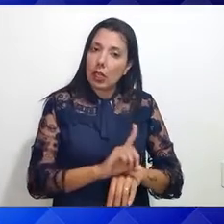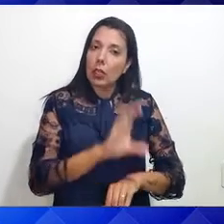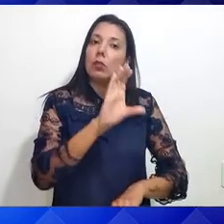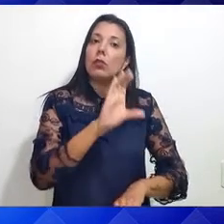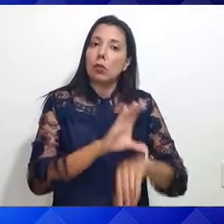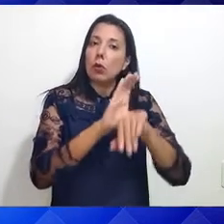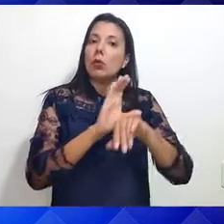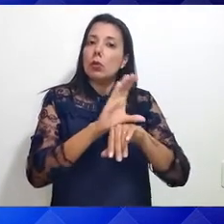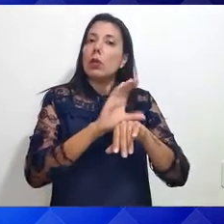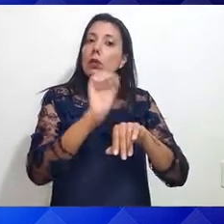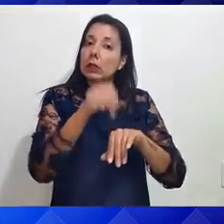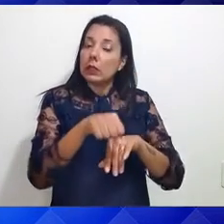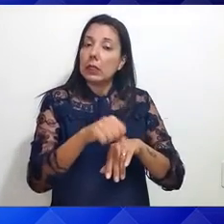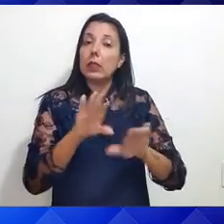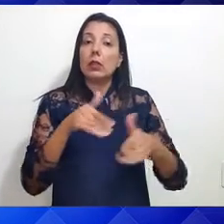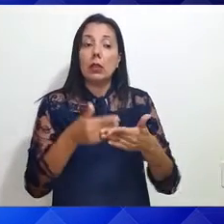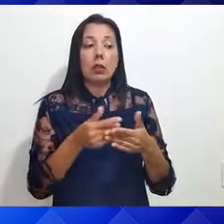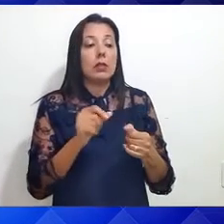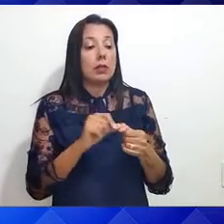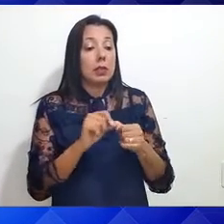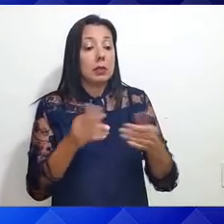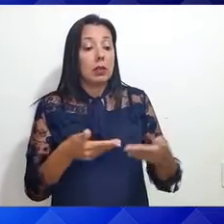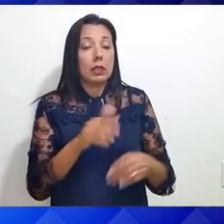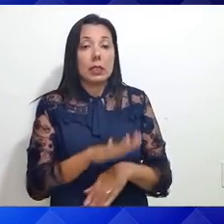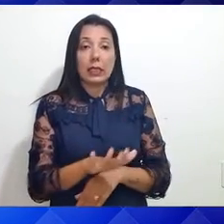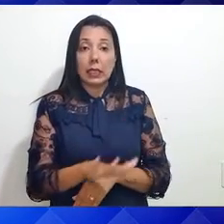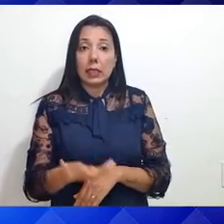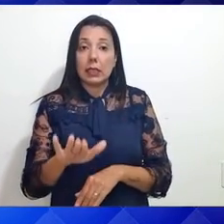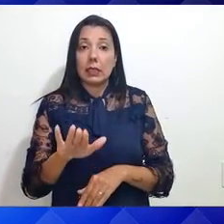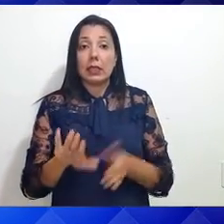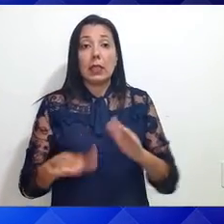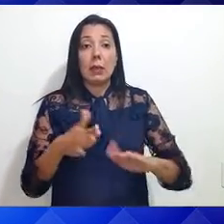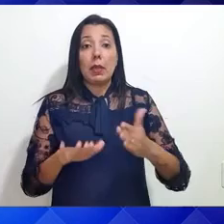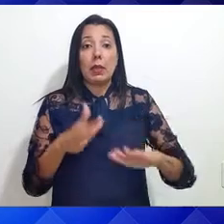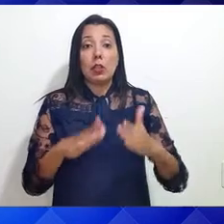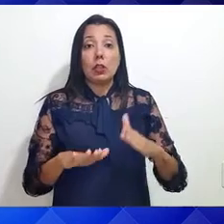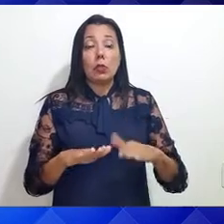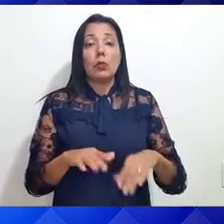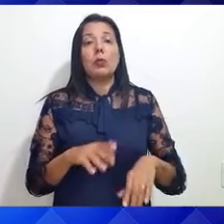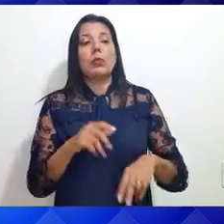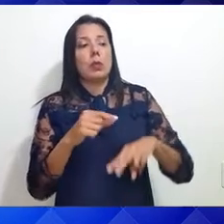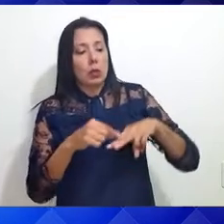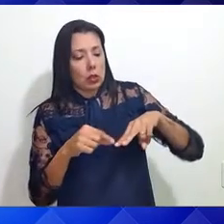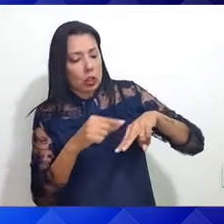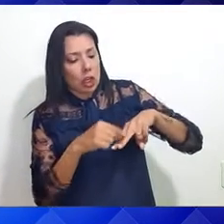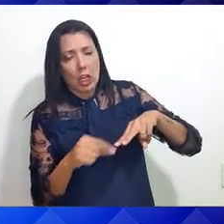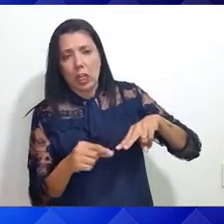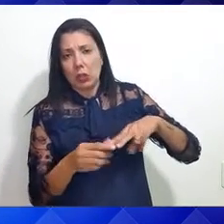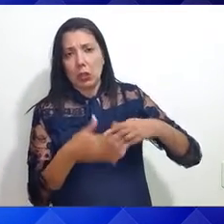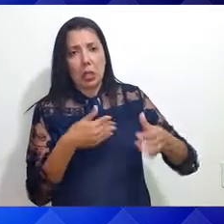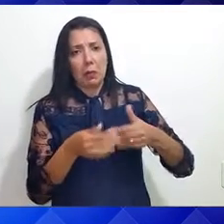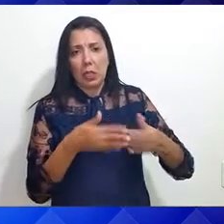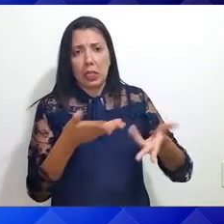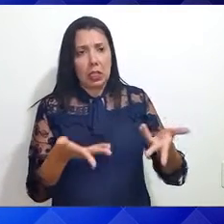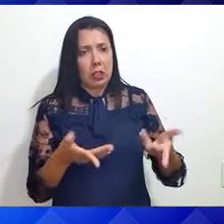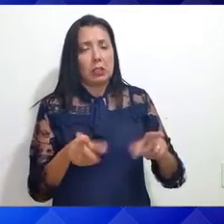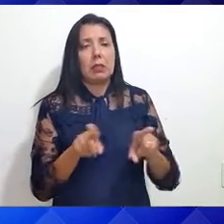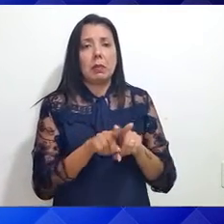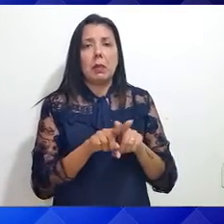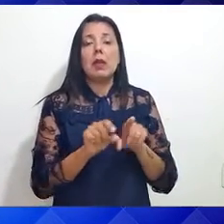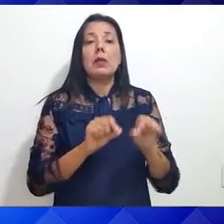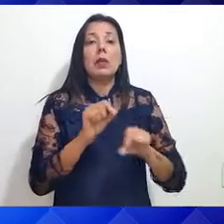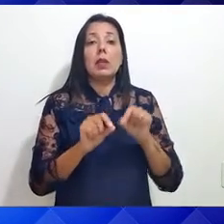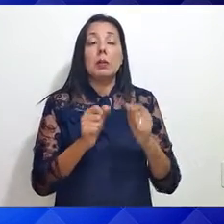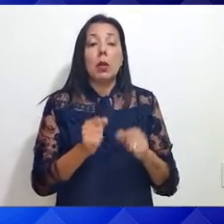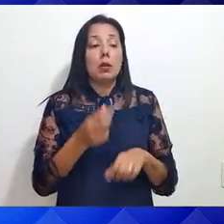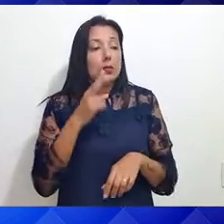no meu conselho que isso não acontece no meu conselho, mas já aconteceu em conselhos tutelares que não é do Gama e nem de Brasília, viu, Thelma? Mas conselheiros